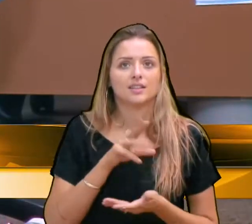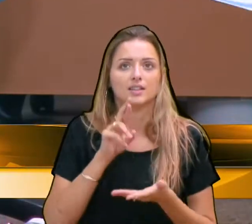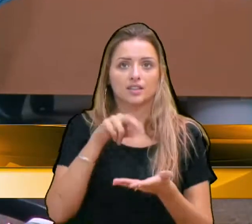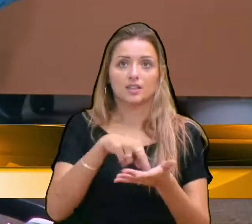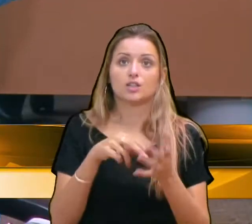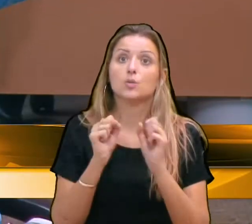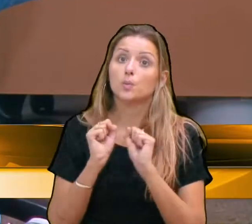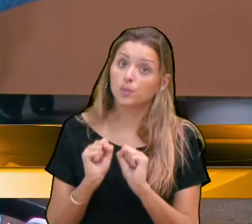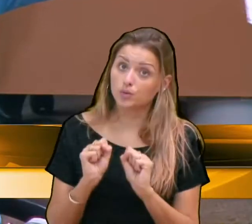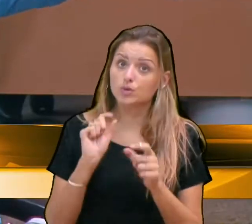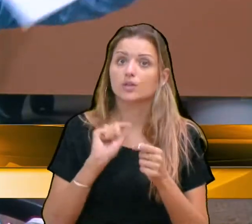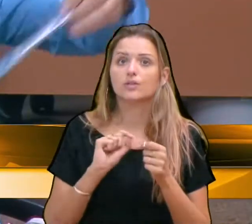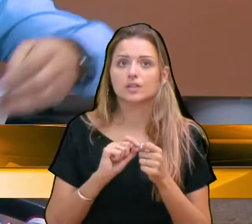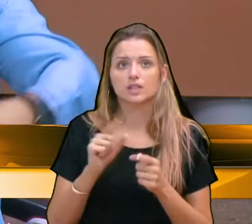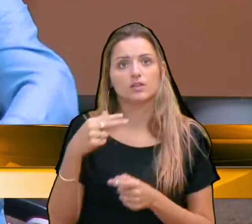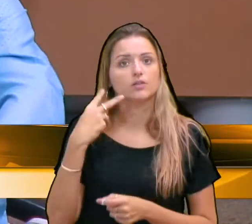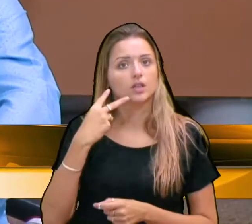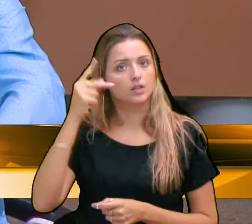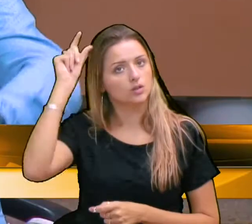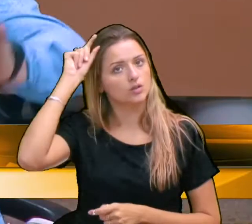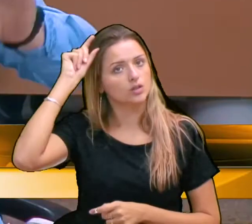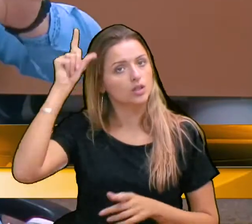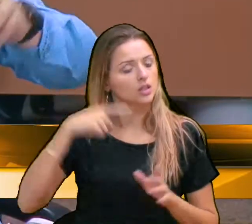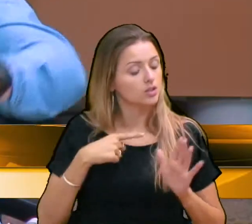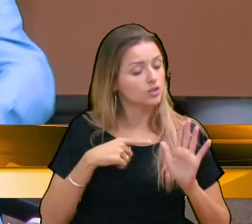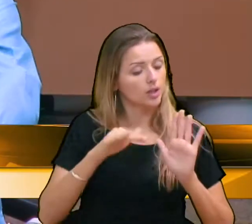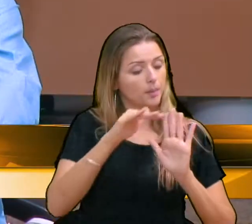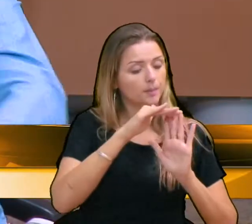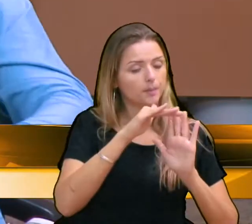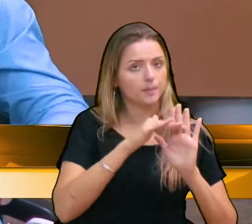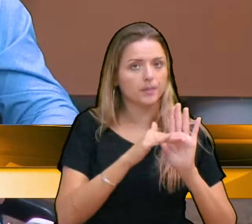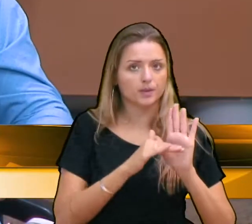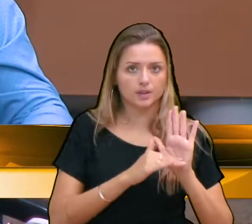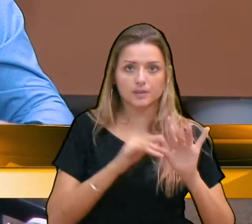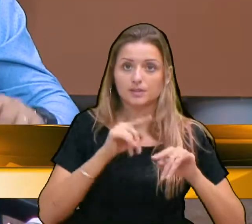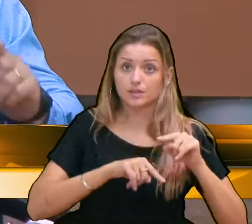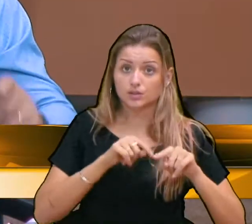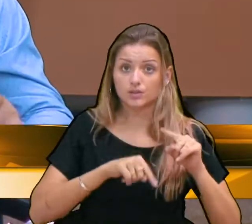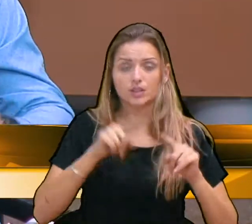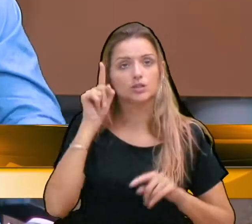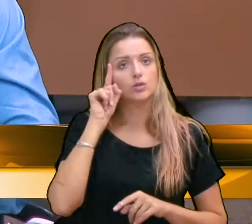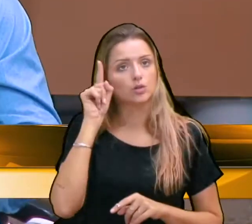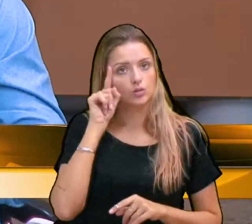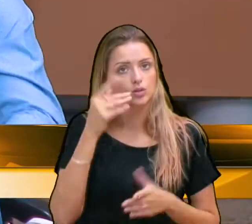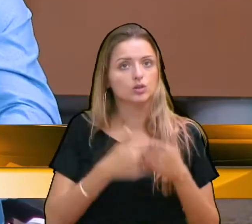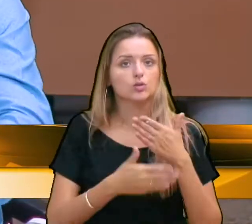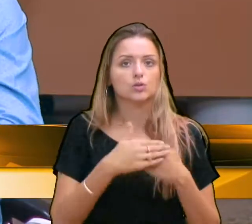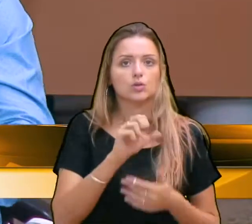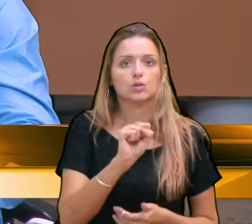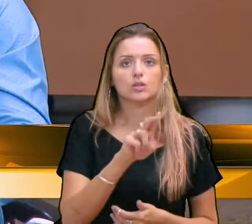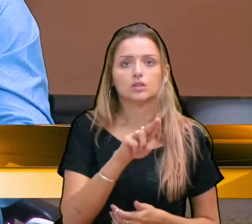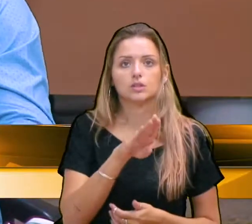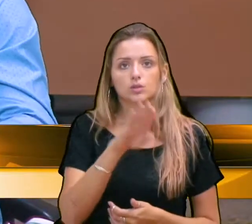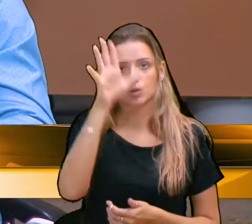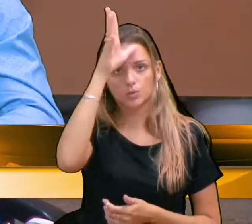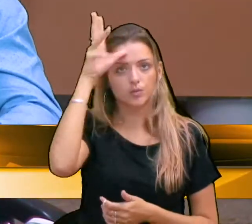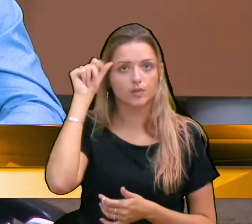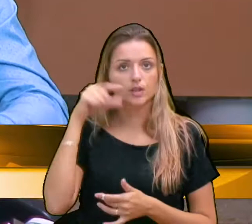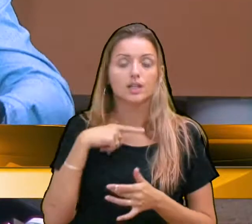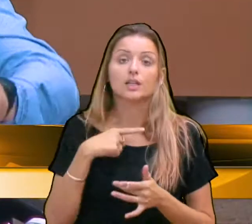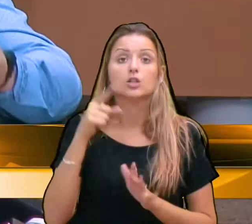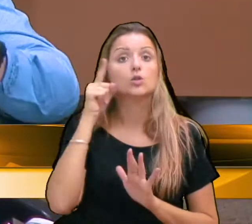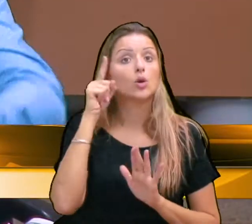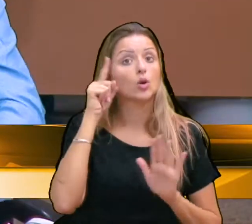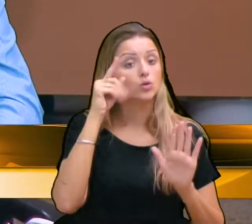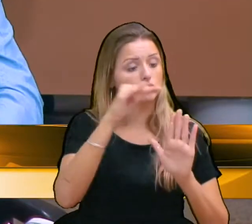poderia sim, vereador Chico, nós tínhamos atividades diárias. Cada subprefeitura tem que colocar ali todos os